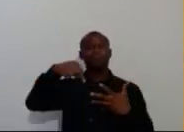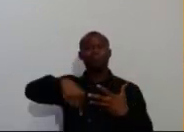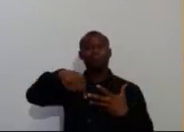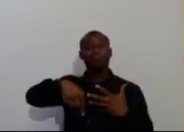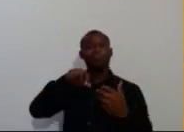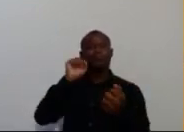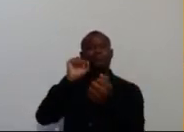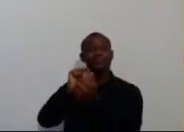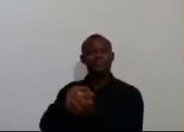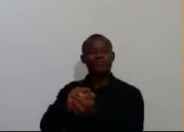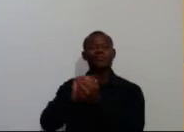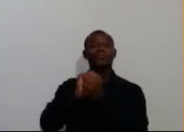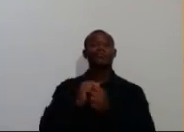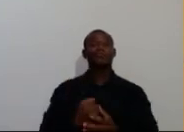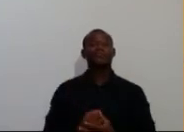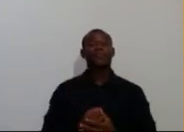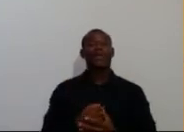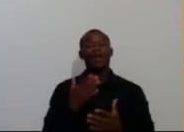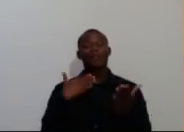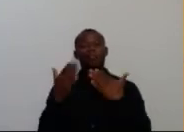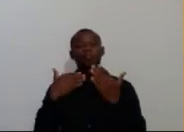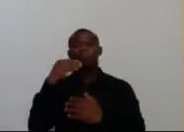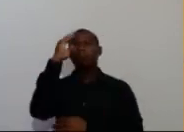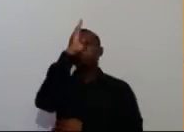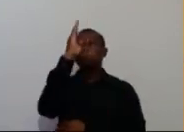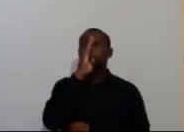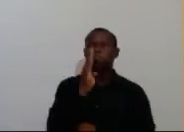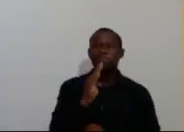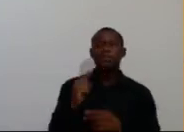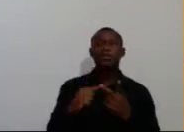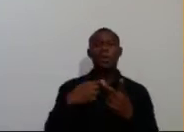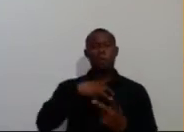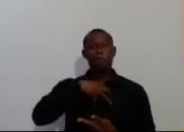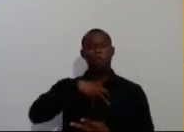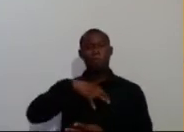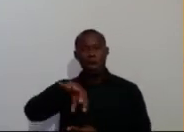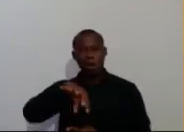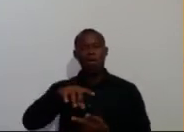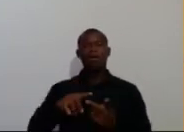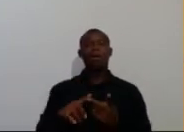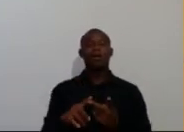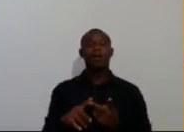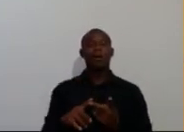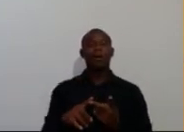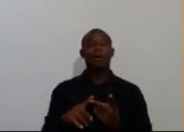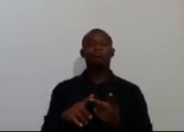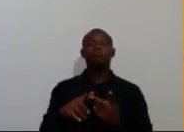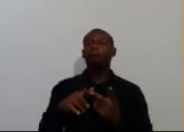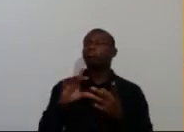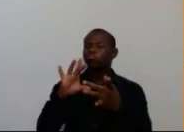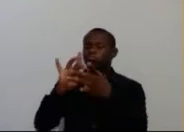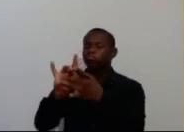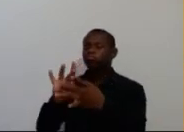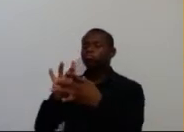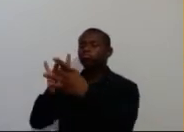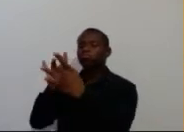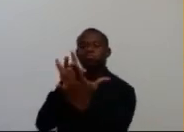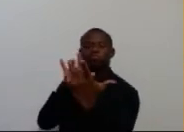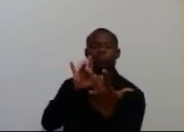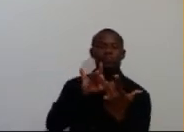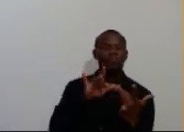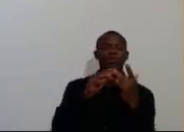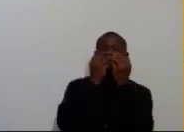Brasil. A Bahia está conosco e temos muita satisfação em poder